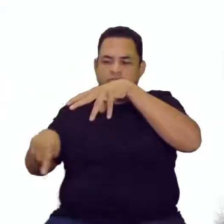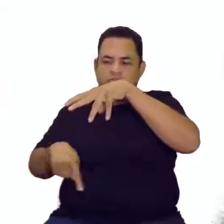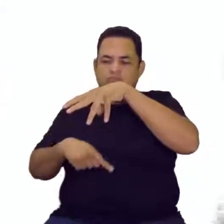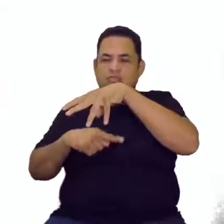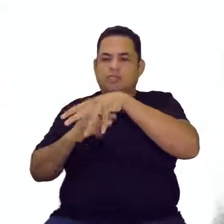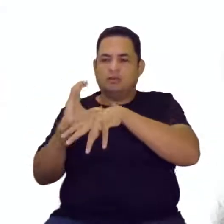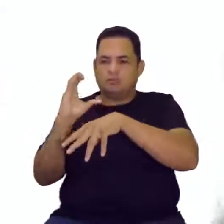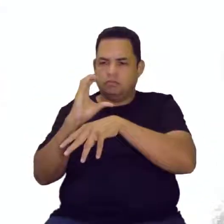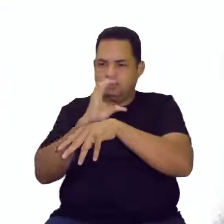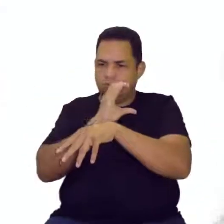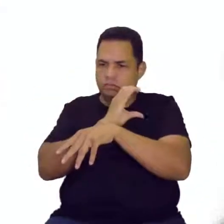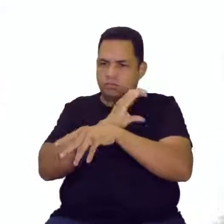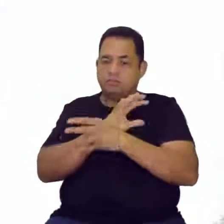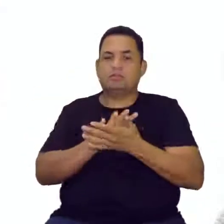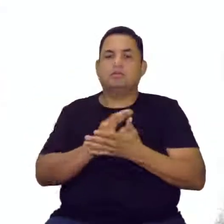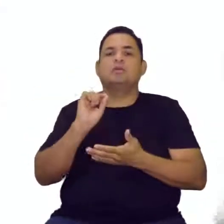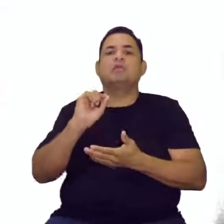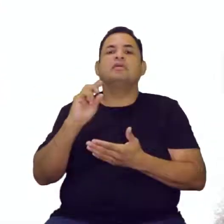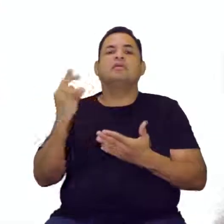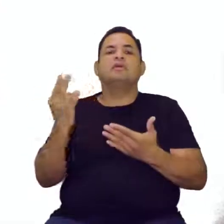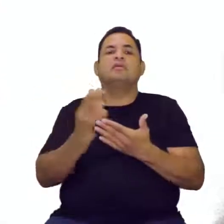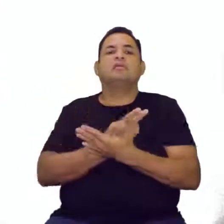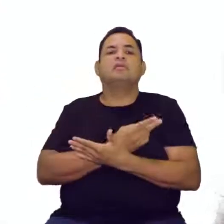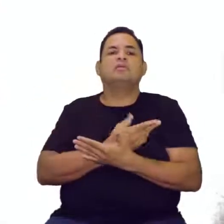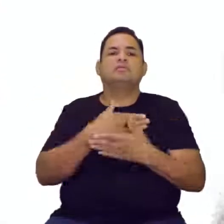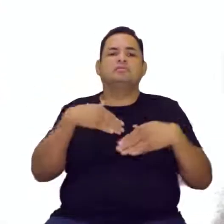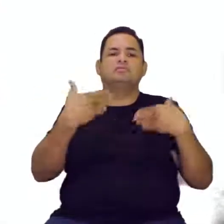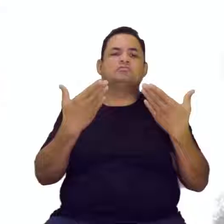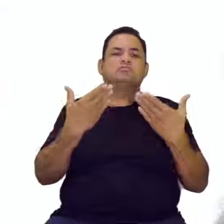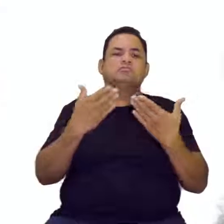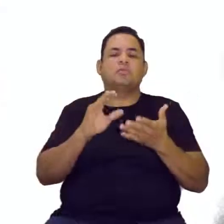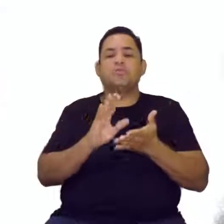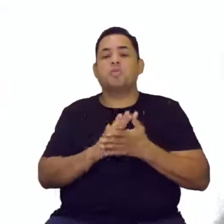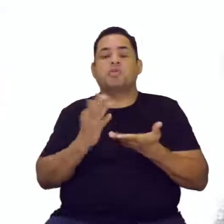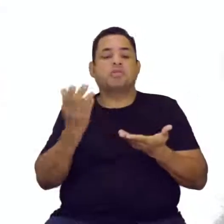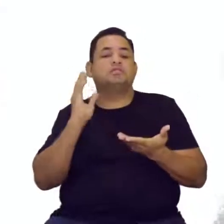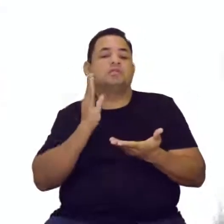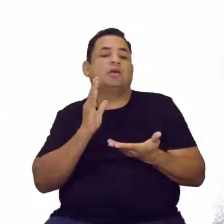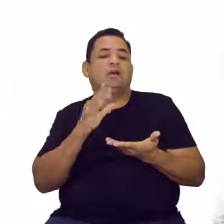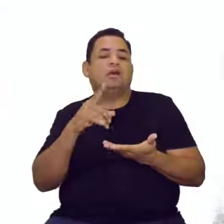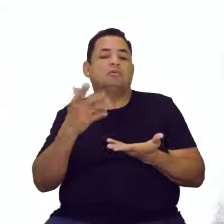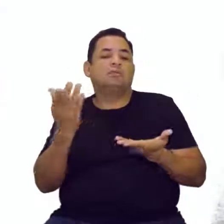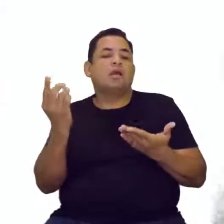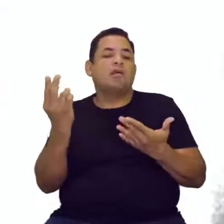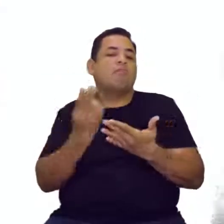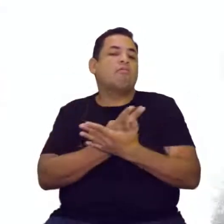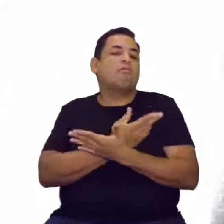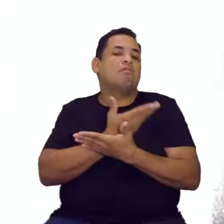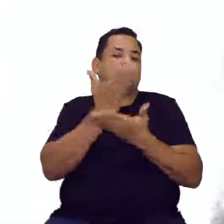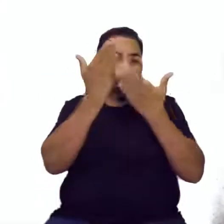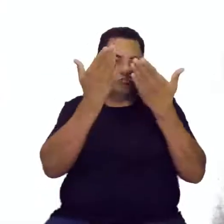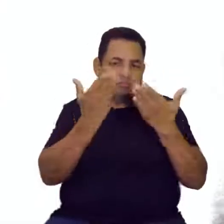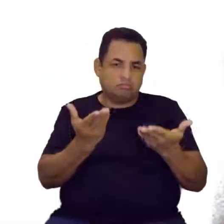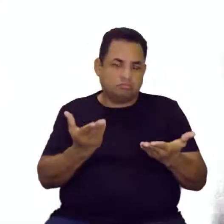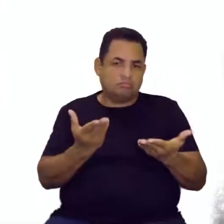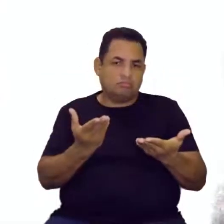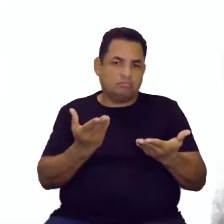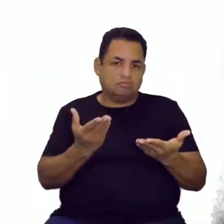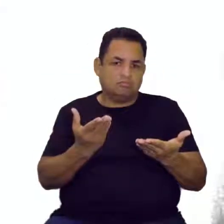global. O que vai acontecer? O que está acontecendo a partir